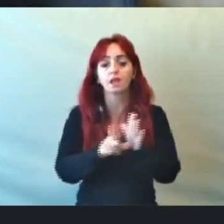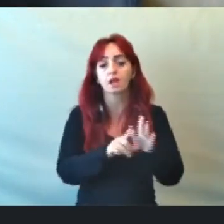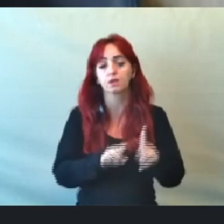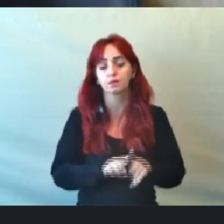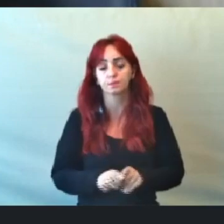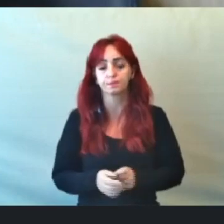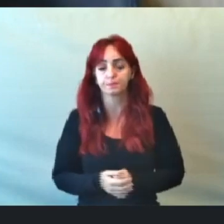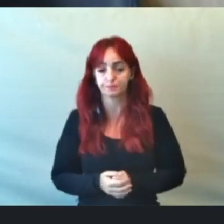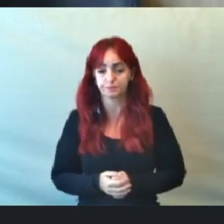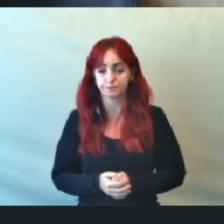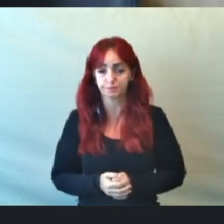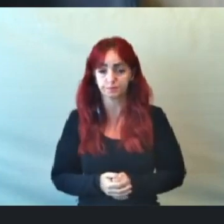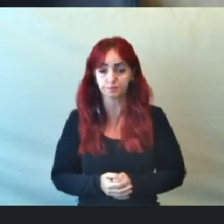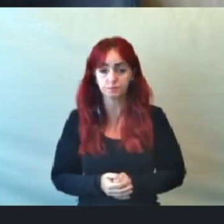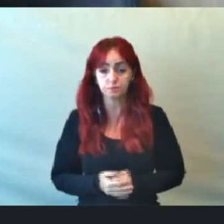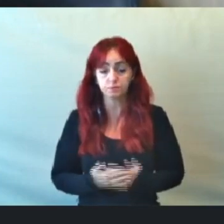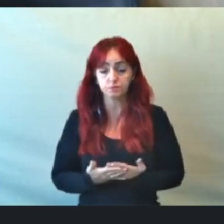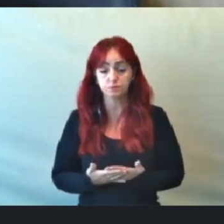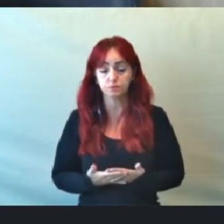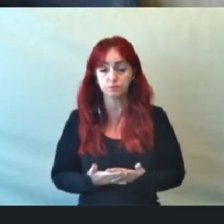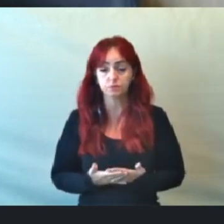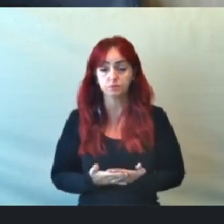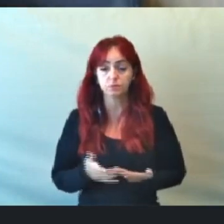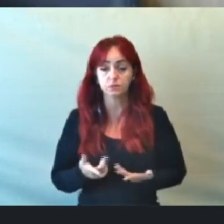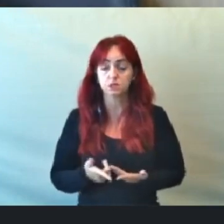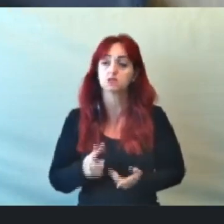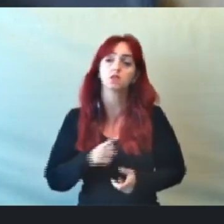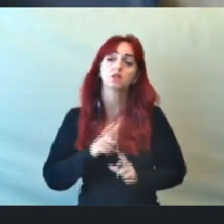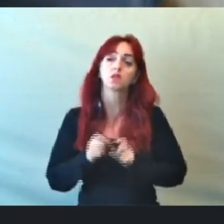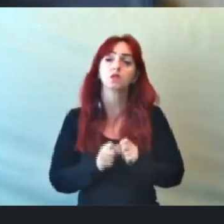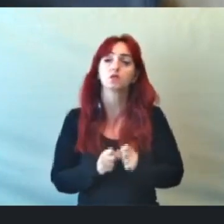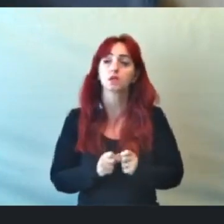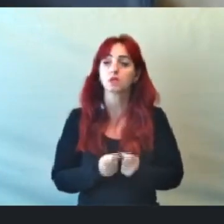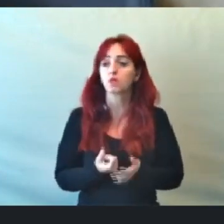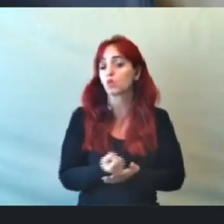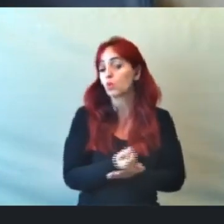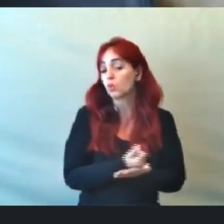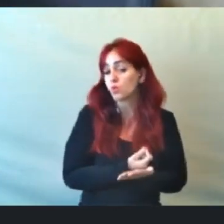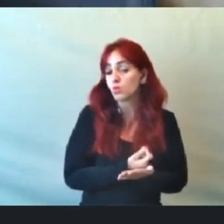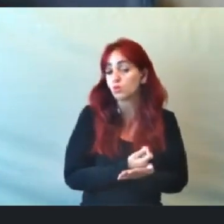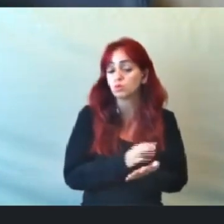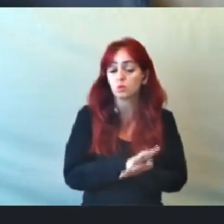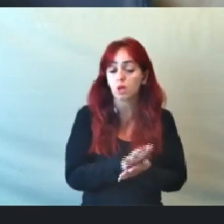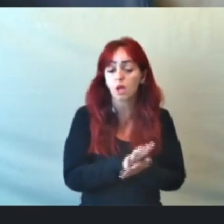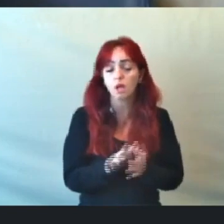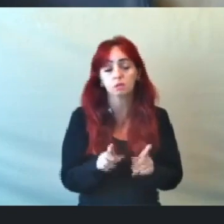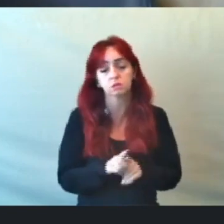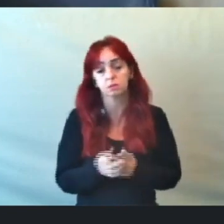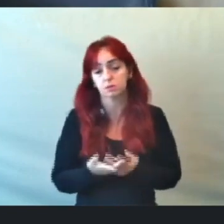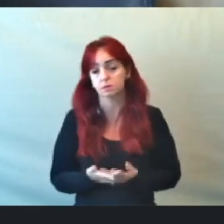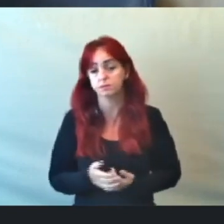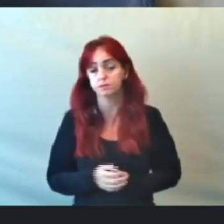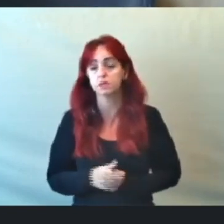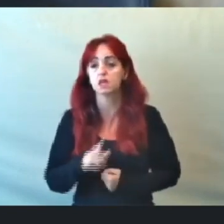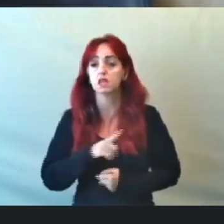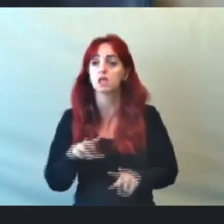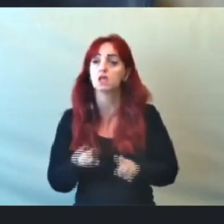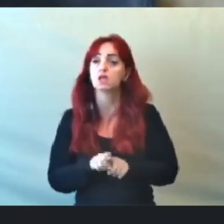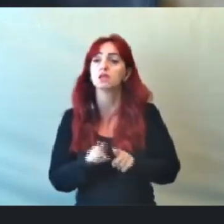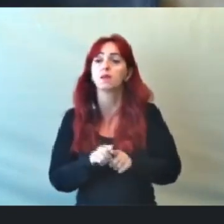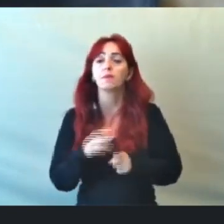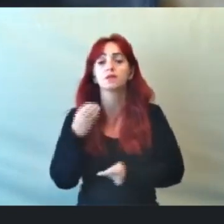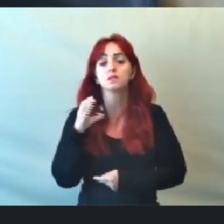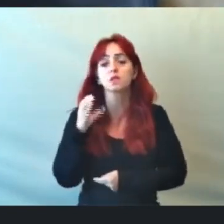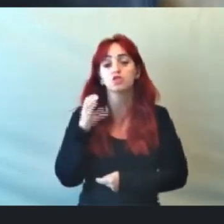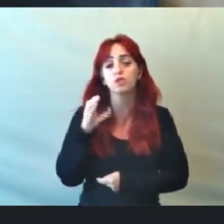Obviamente, isso envolve as questões de custo e etc. Existe uma questão científica. Essas técnicas se